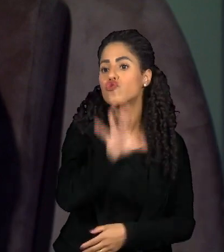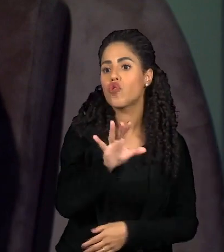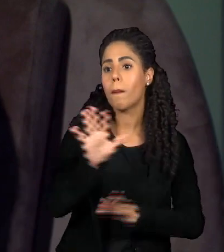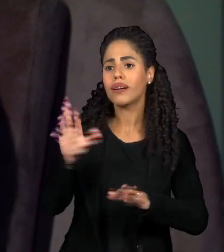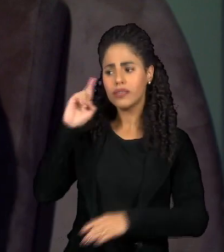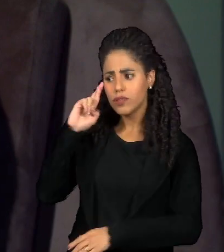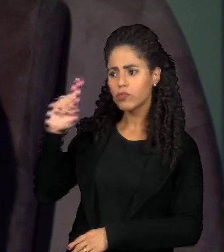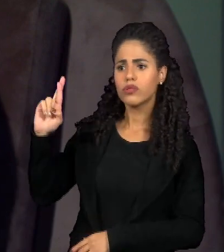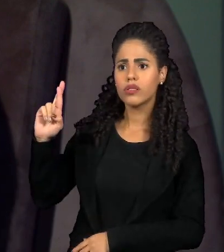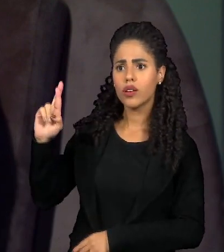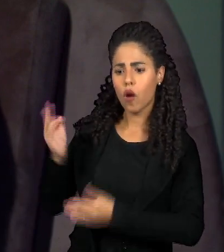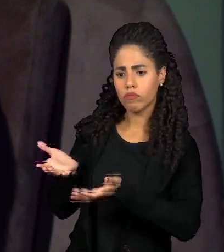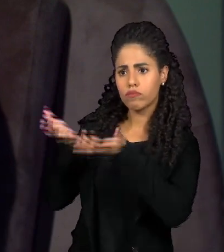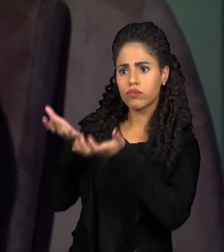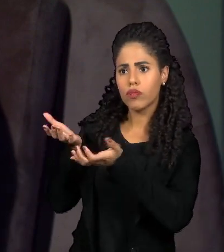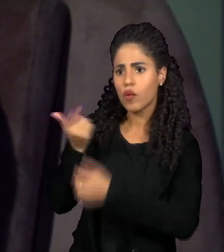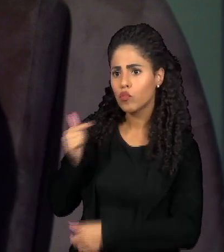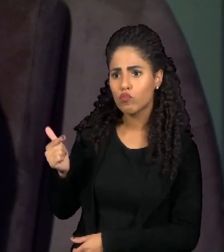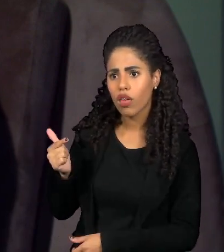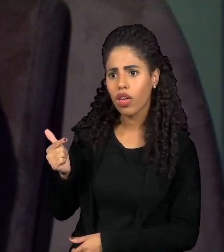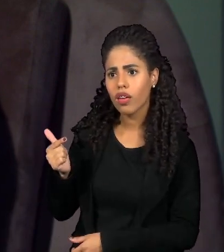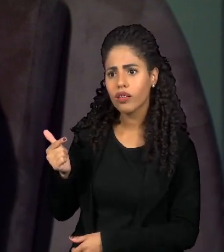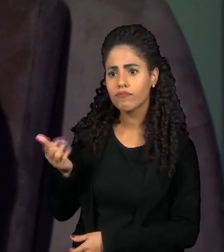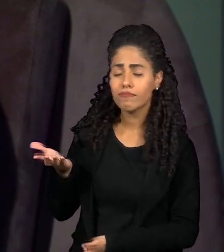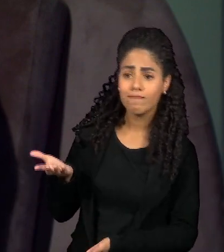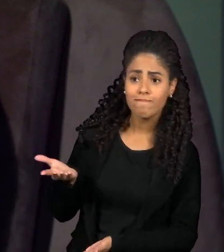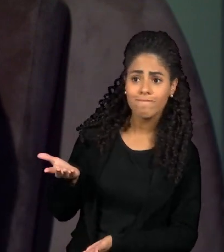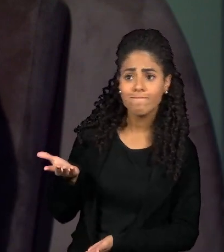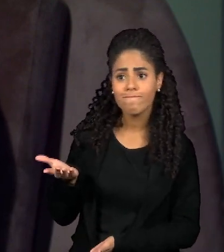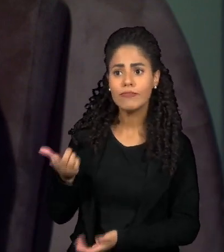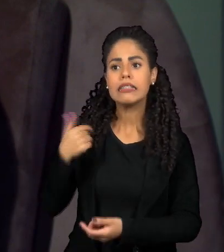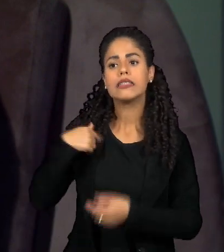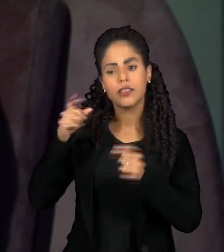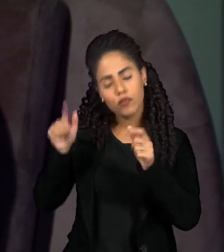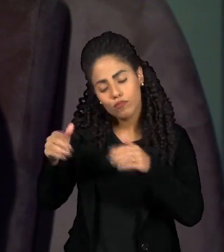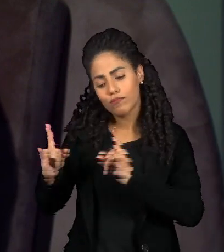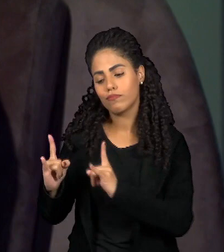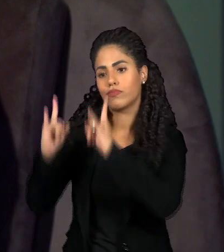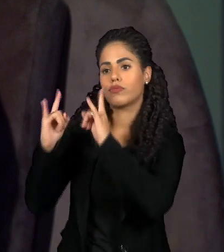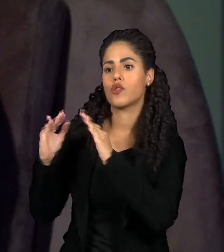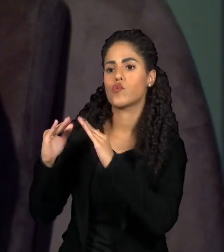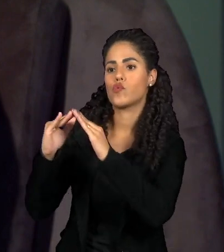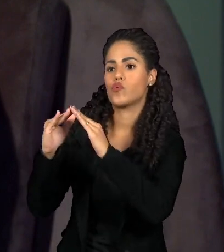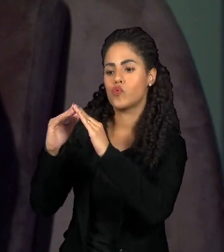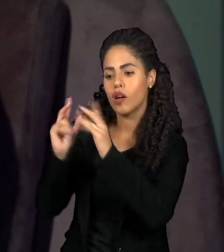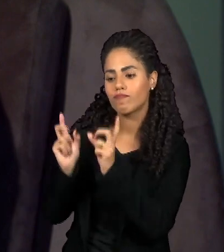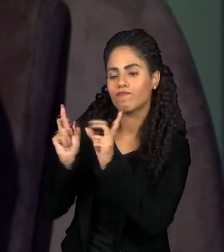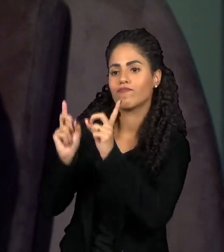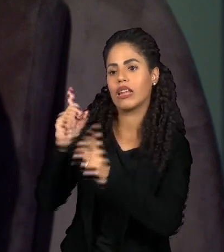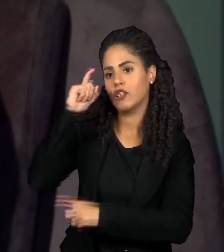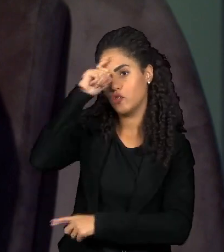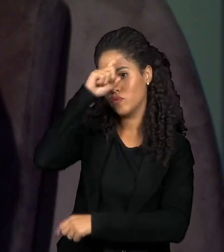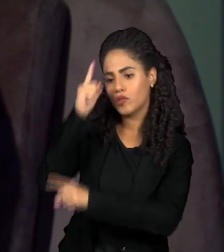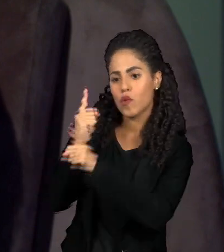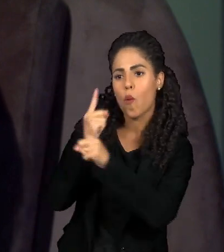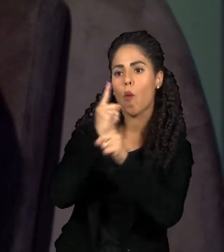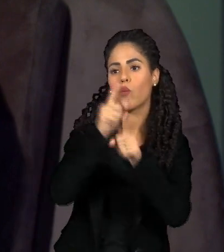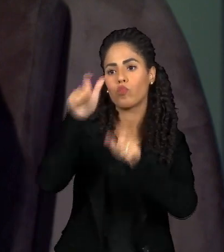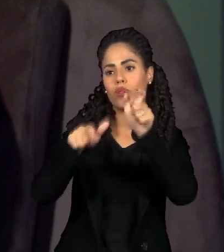parte importantíssima, né, do mercado imobiliário. Contudo, não identificamos mesmo nesse contexto relacionado